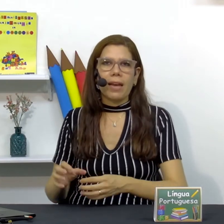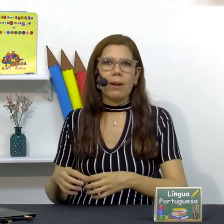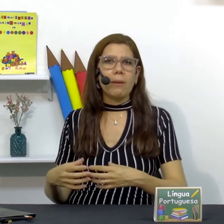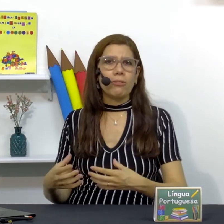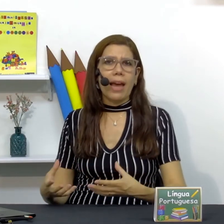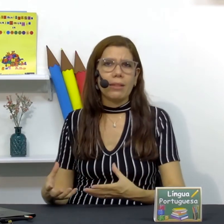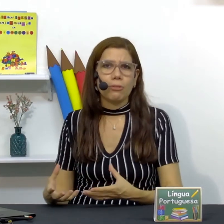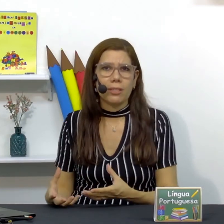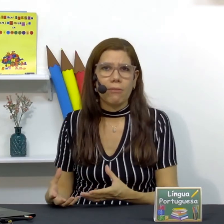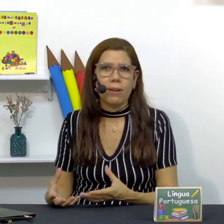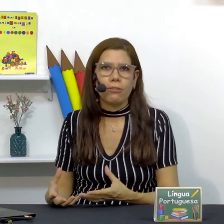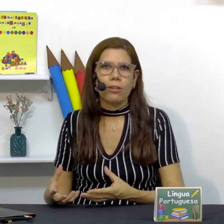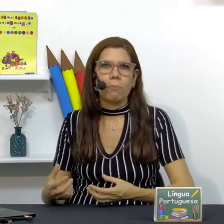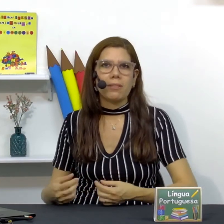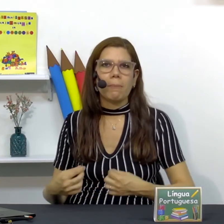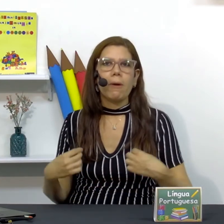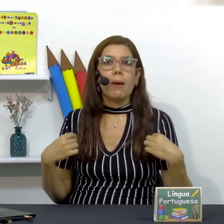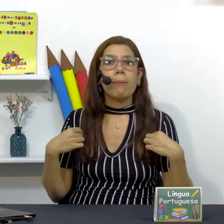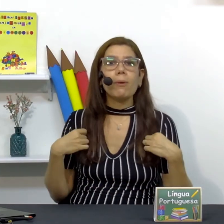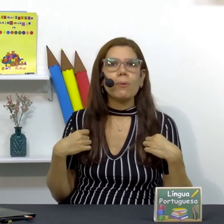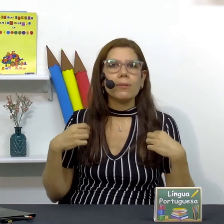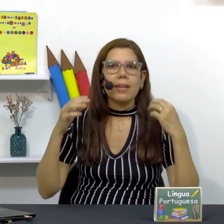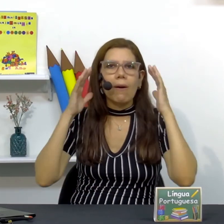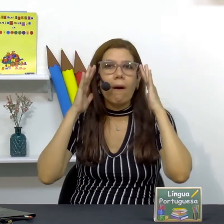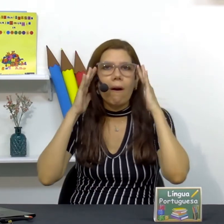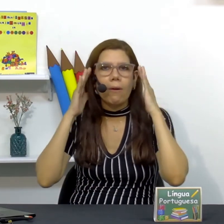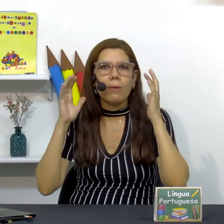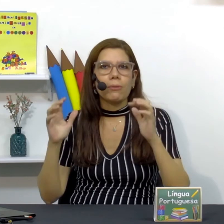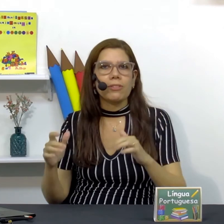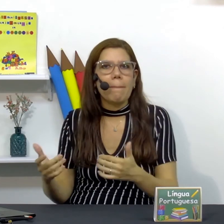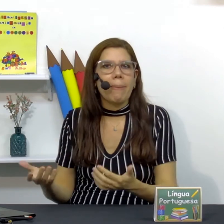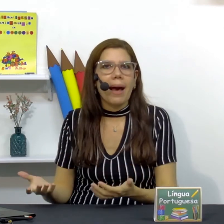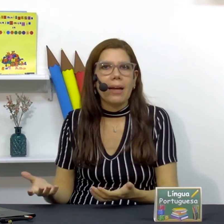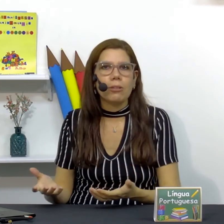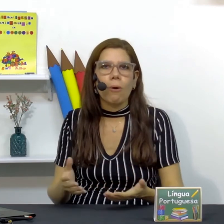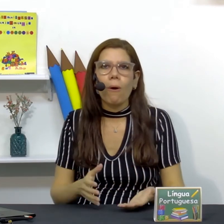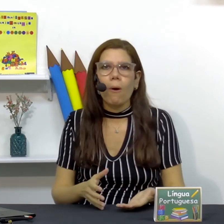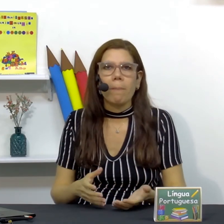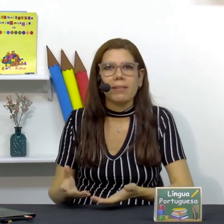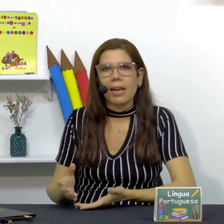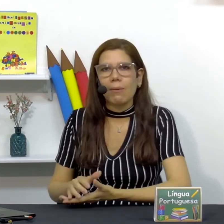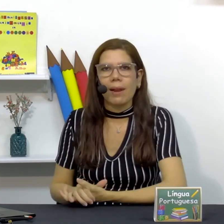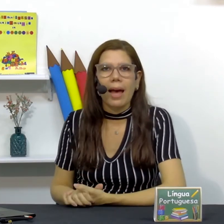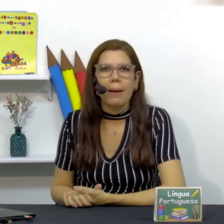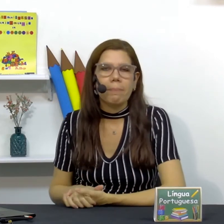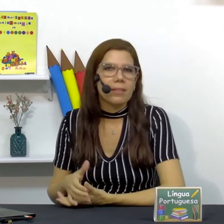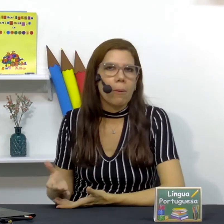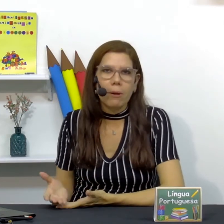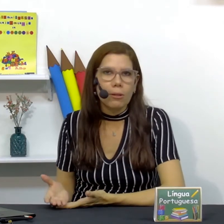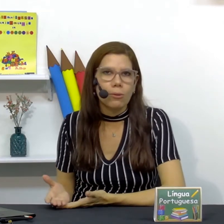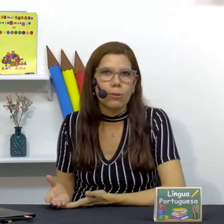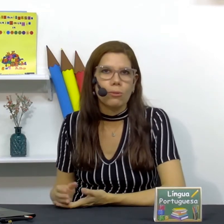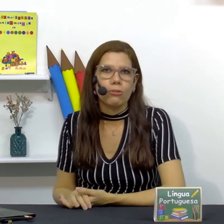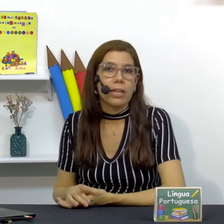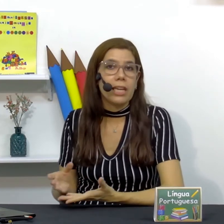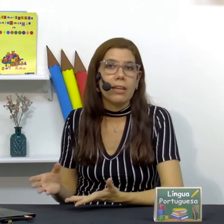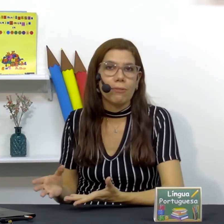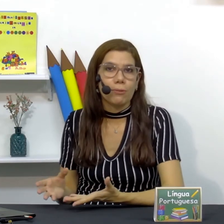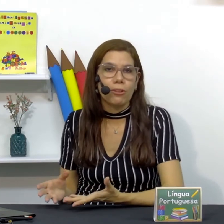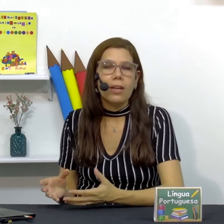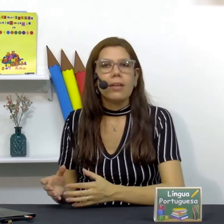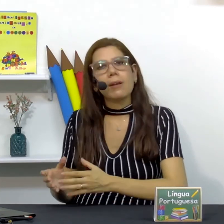vai verificar objetos que são vendidos. Por exemplo, blusa, óculos, sapato, roupas, celular. São